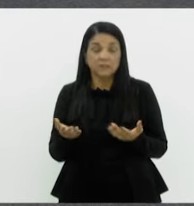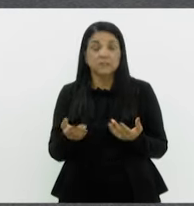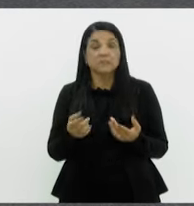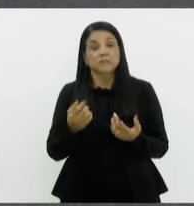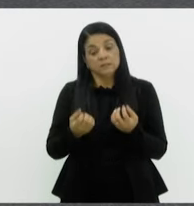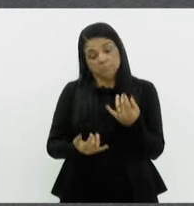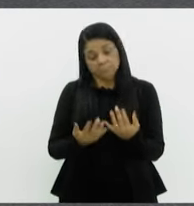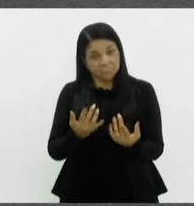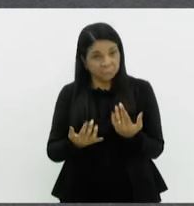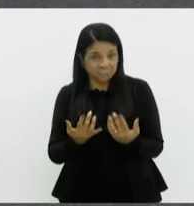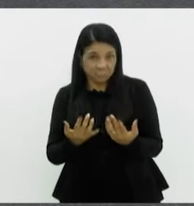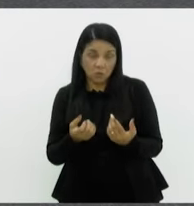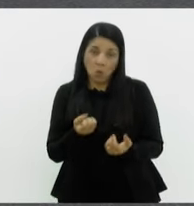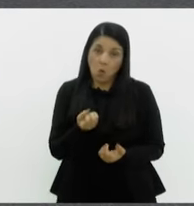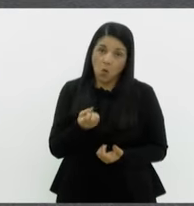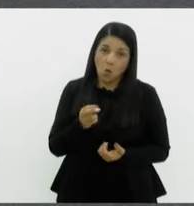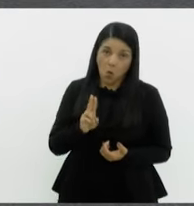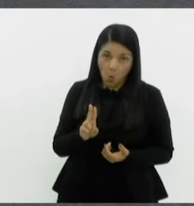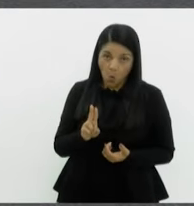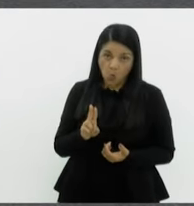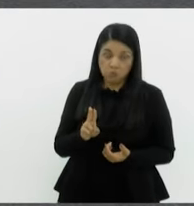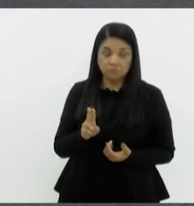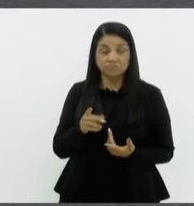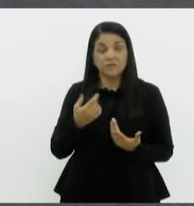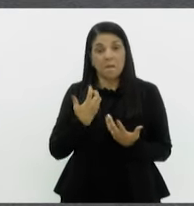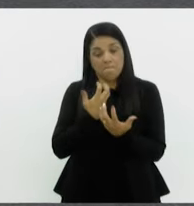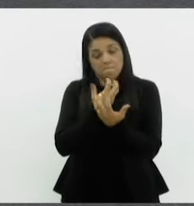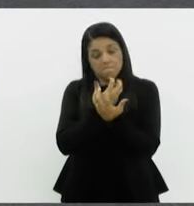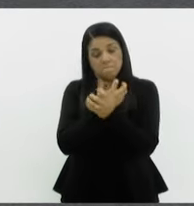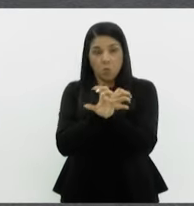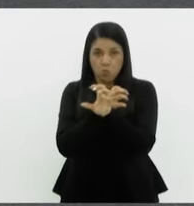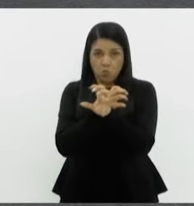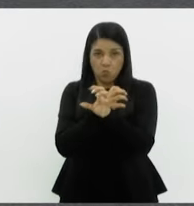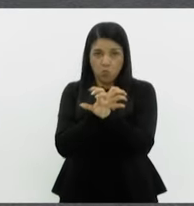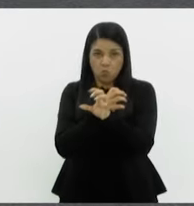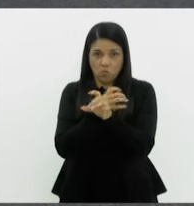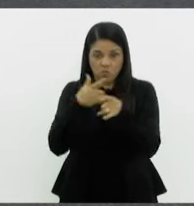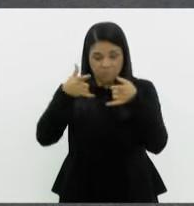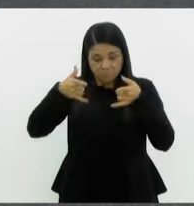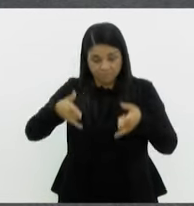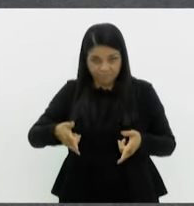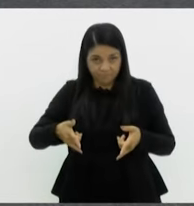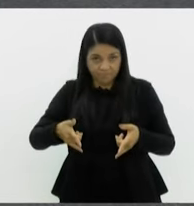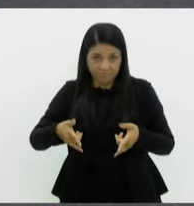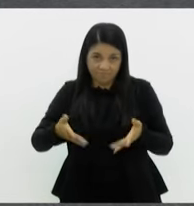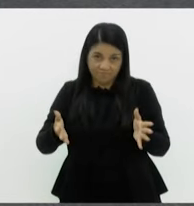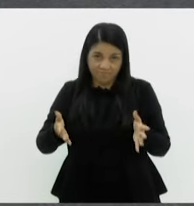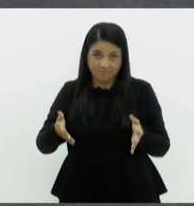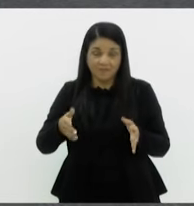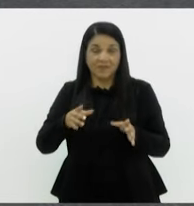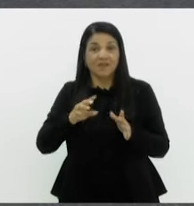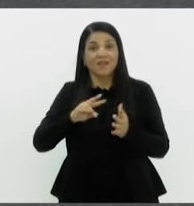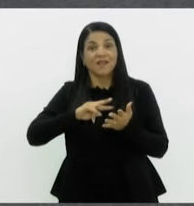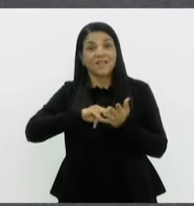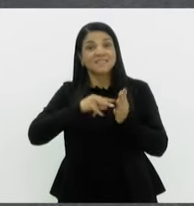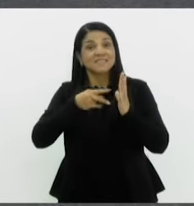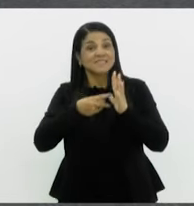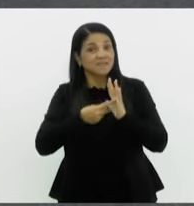crematório, ficaremos uma caveira. Não quer dizer isso. Quer dizer que, no